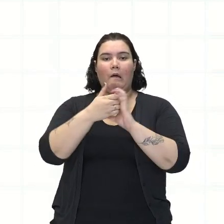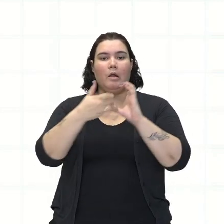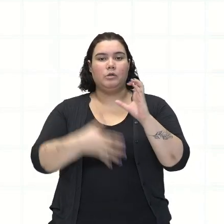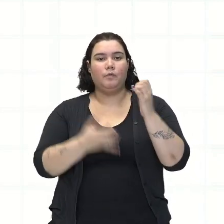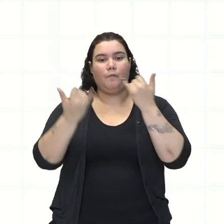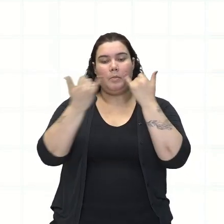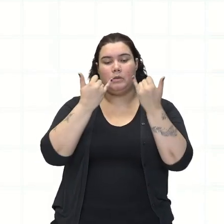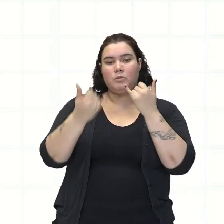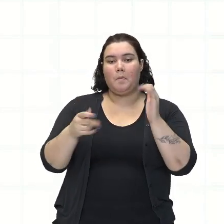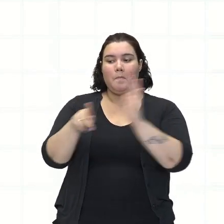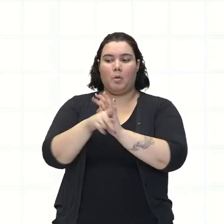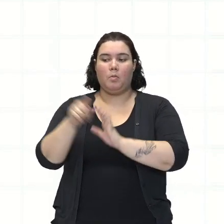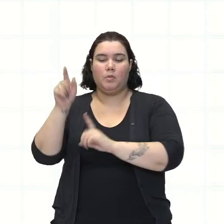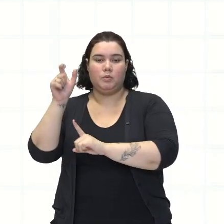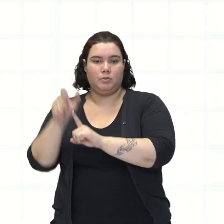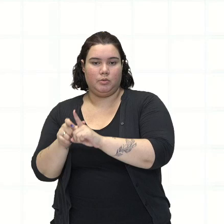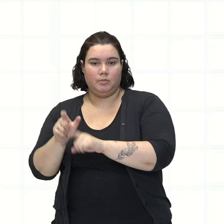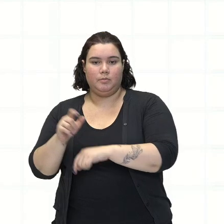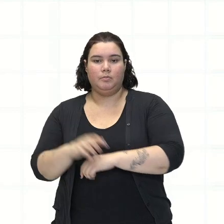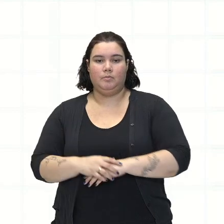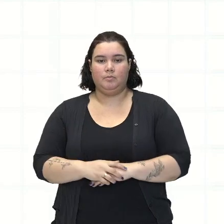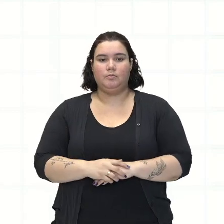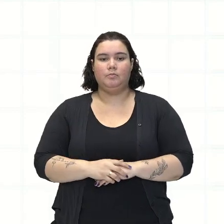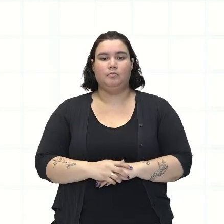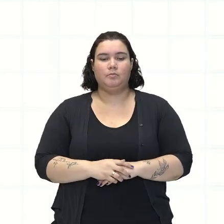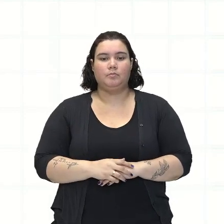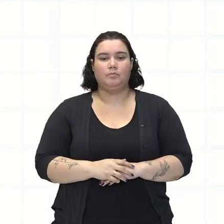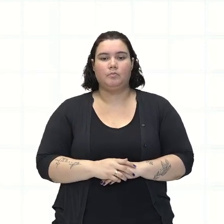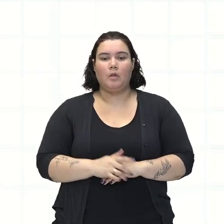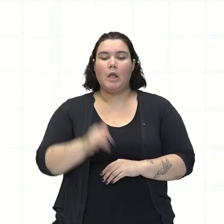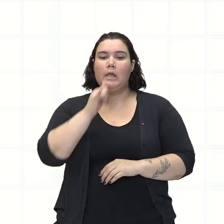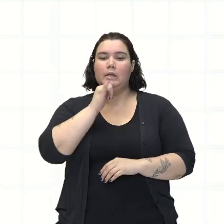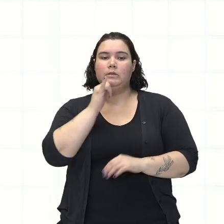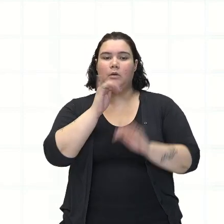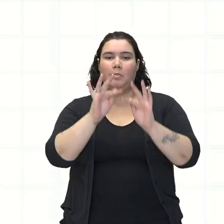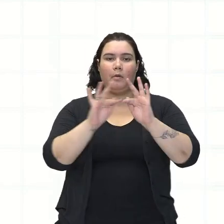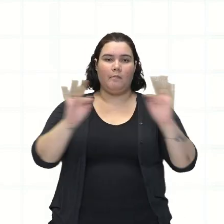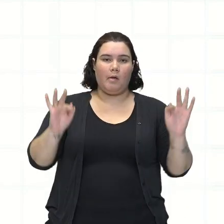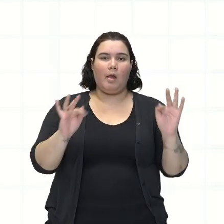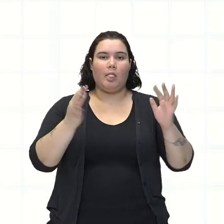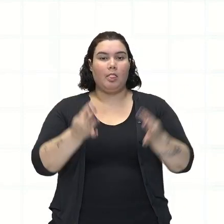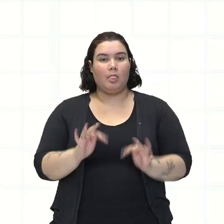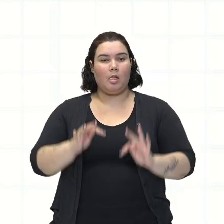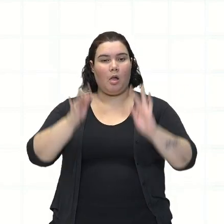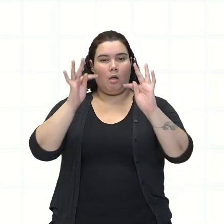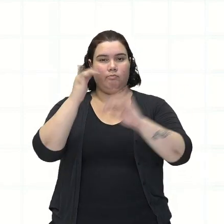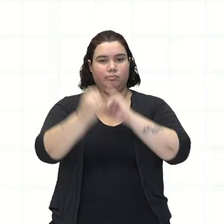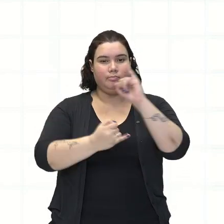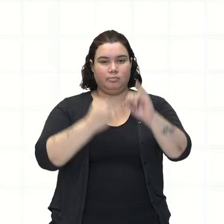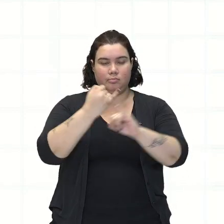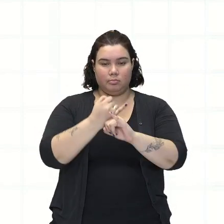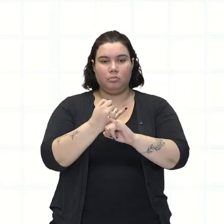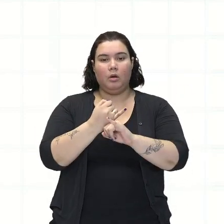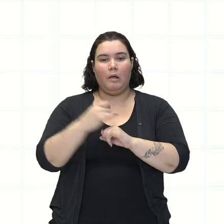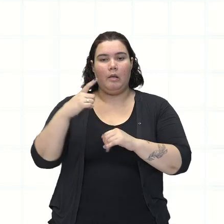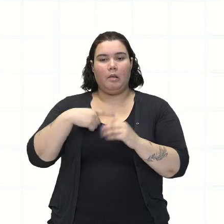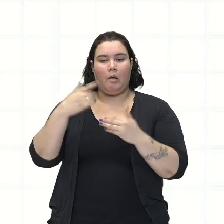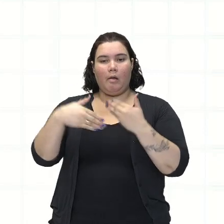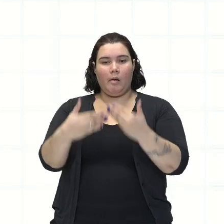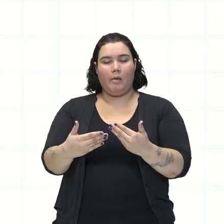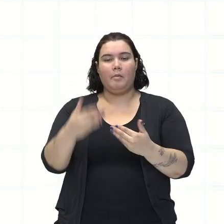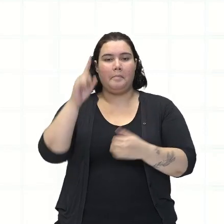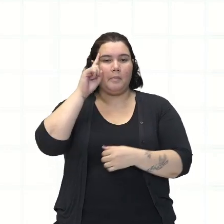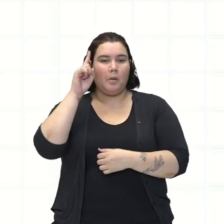sujeito. O predicado, por exemplo, as tecnologias digitais estão cada vez mais presentes em nosso dia a dia. Eu tenho aqui